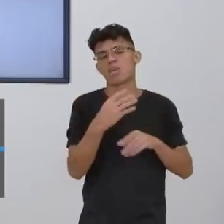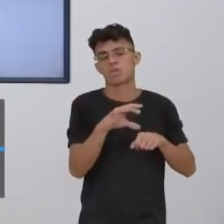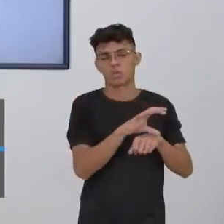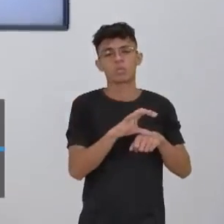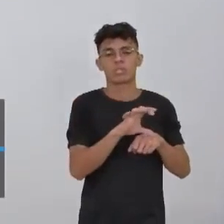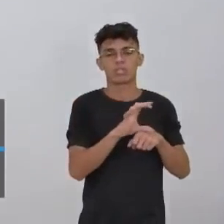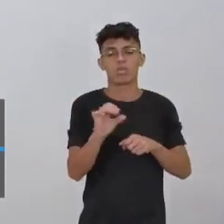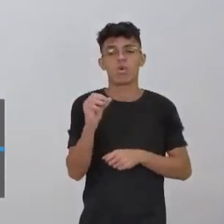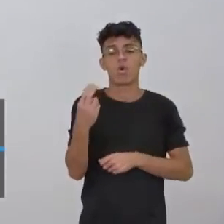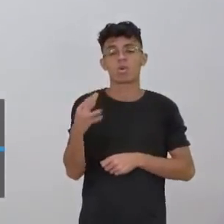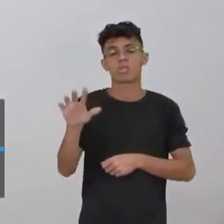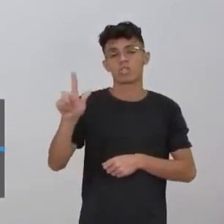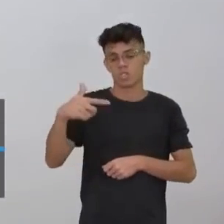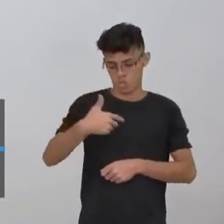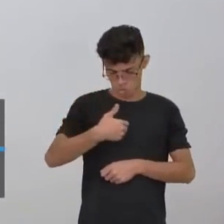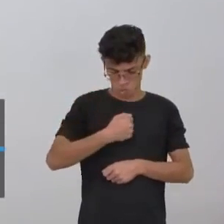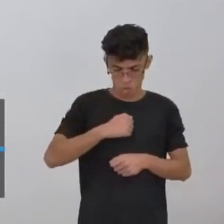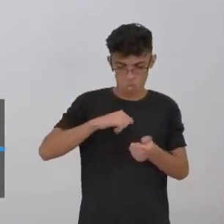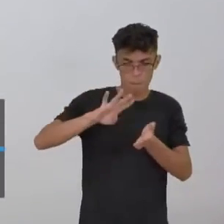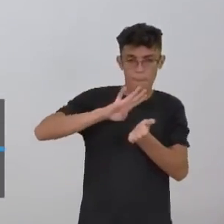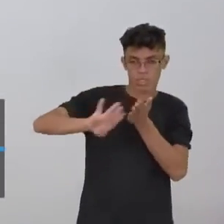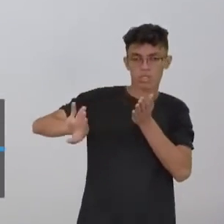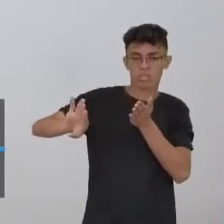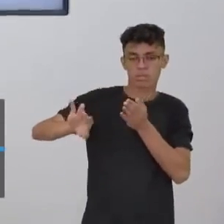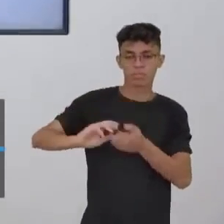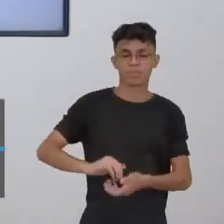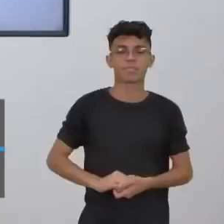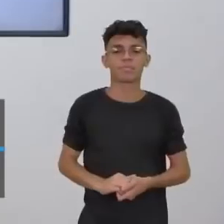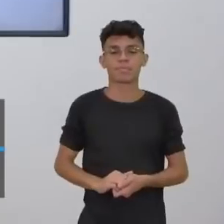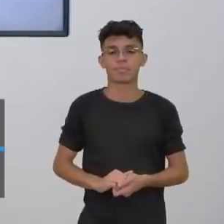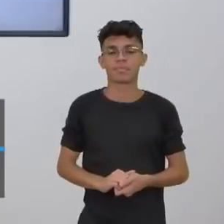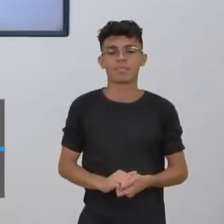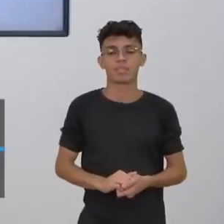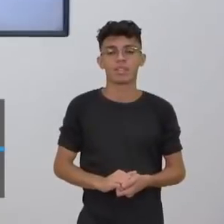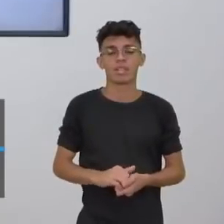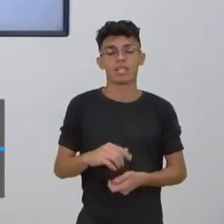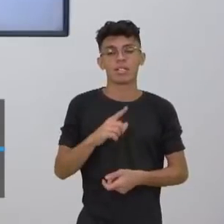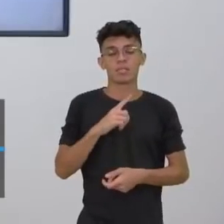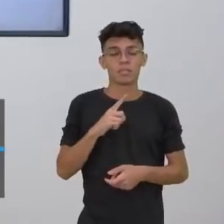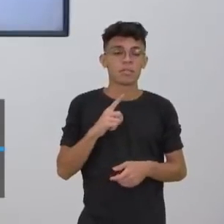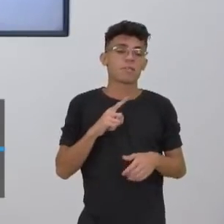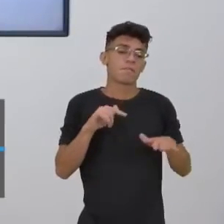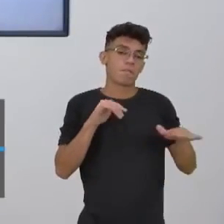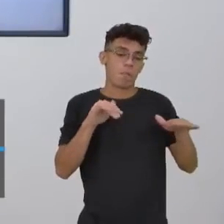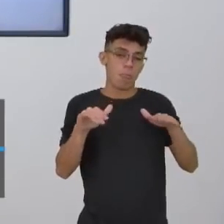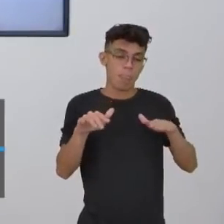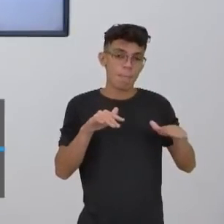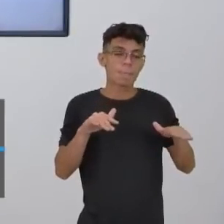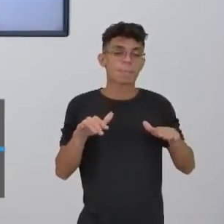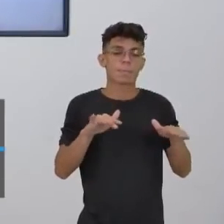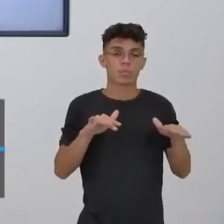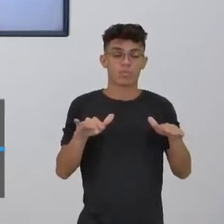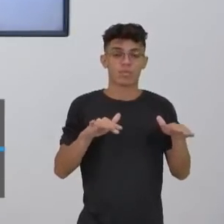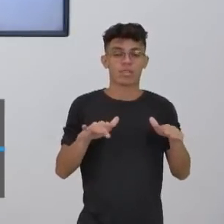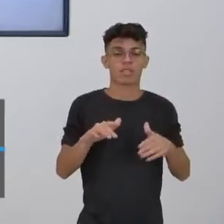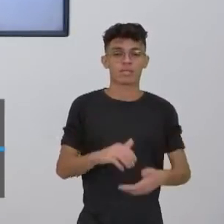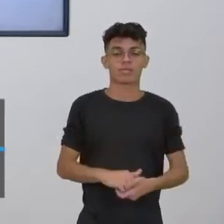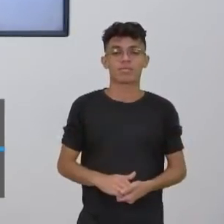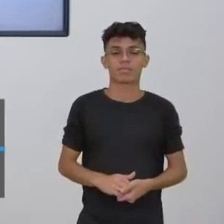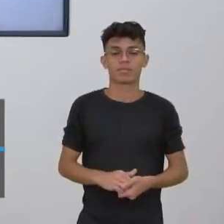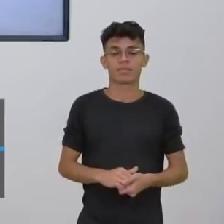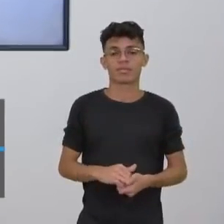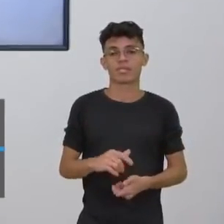ou tirar o Getúlio Vargas do poder, tá? E aí começa esse movimento que teve como estopim aí